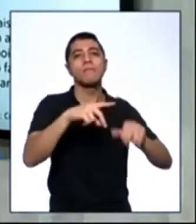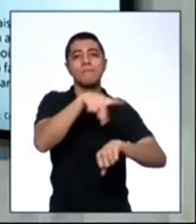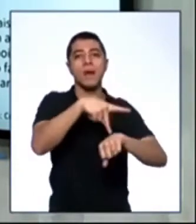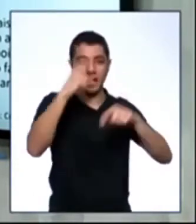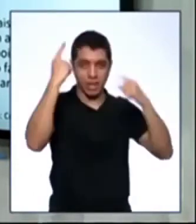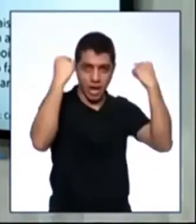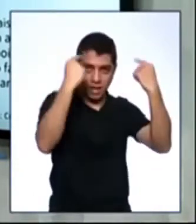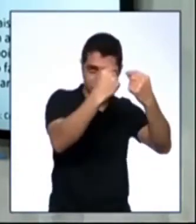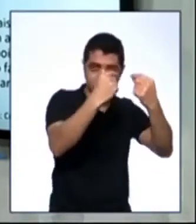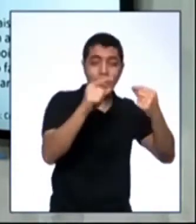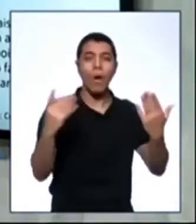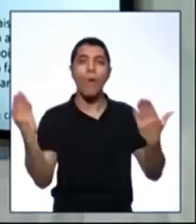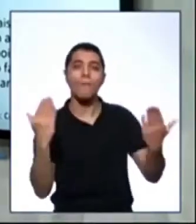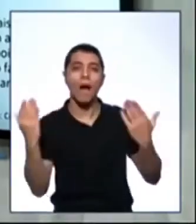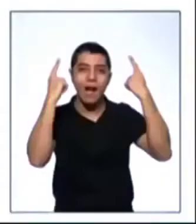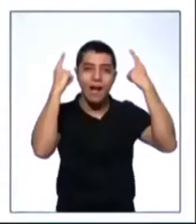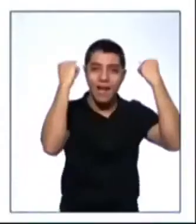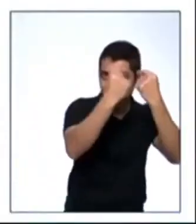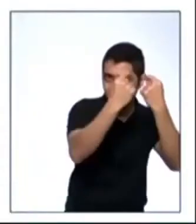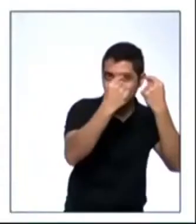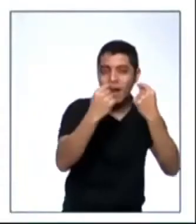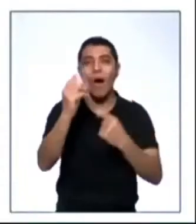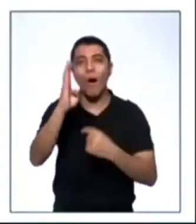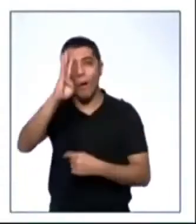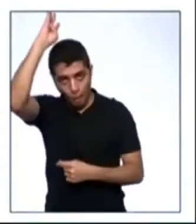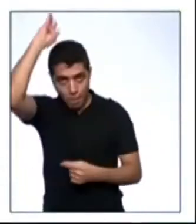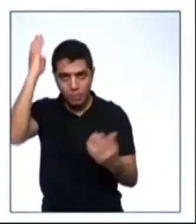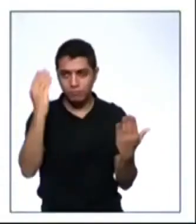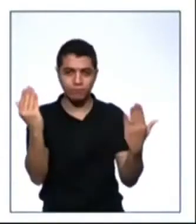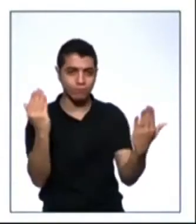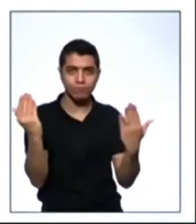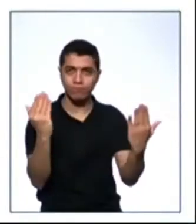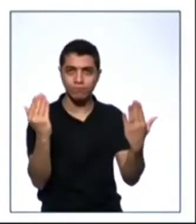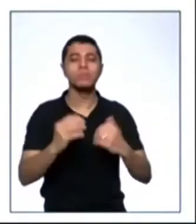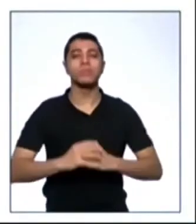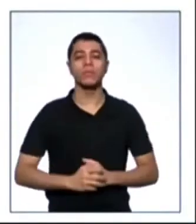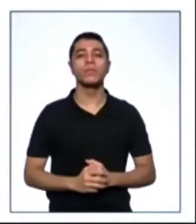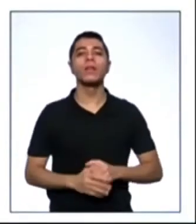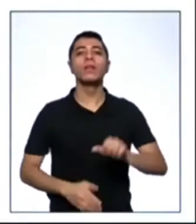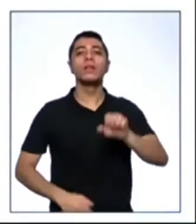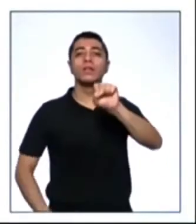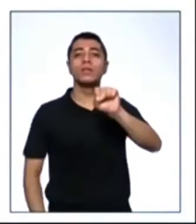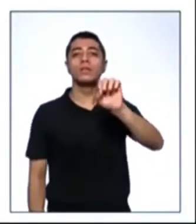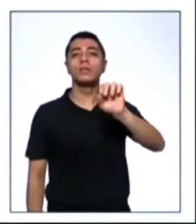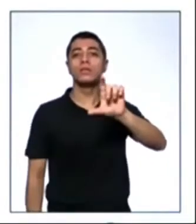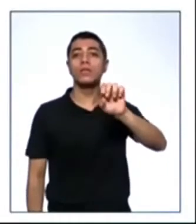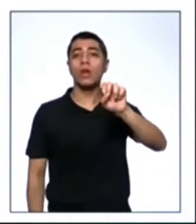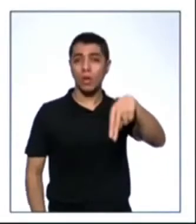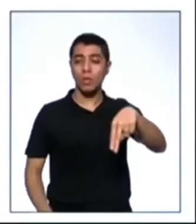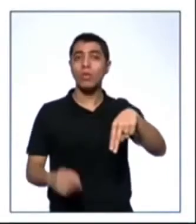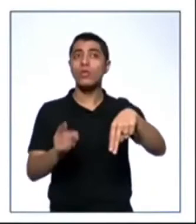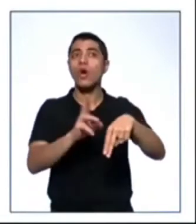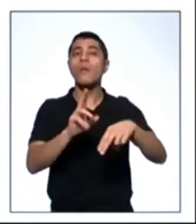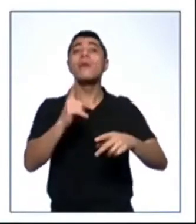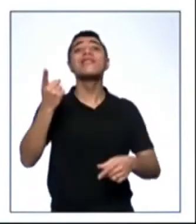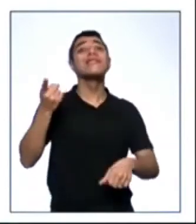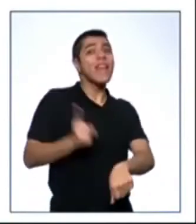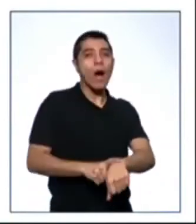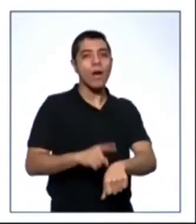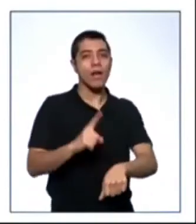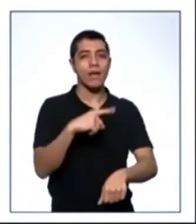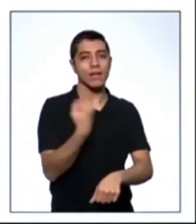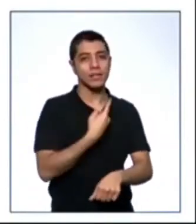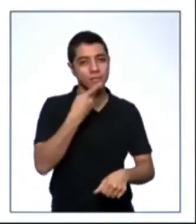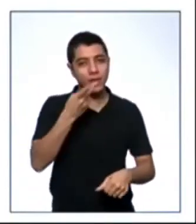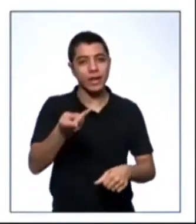rolê. Vamos ler. Solon é o primeiro nome grego que nos vem à mente quando terra e dívidas são